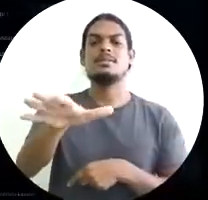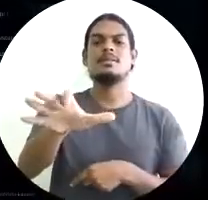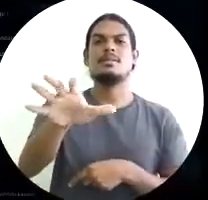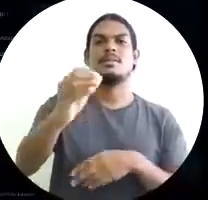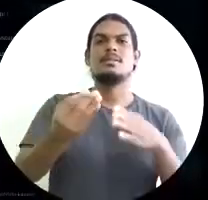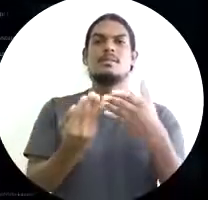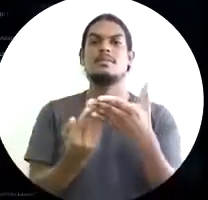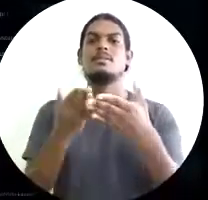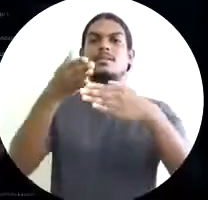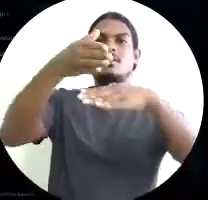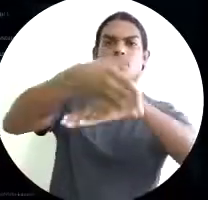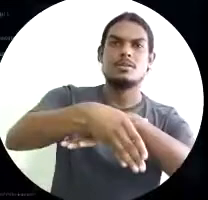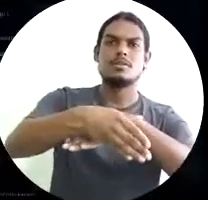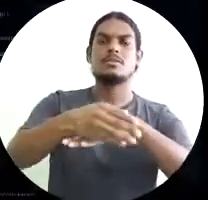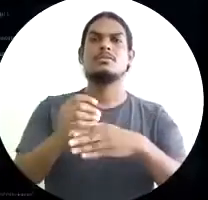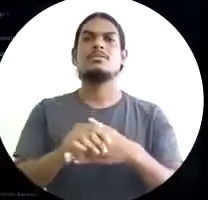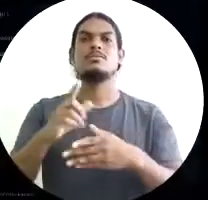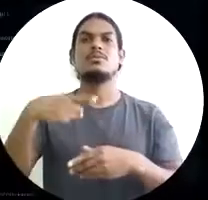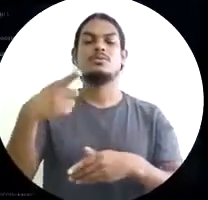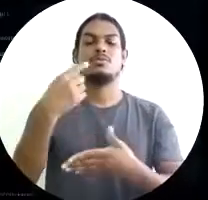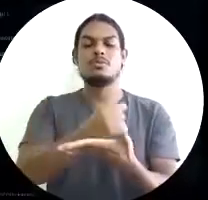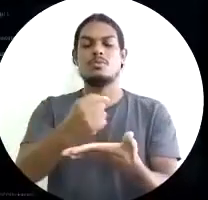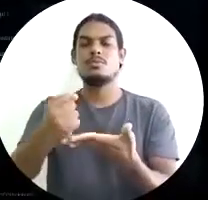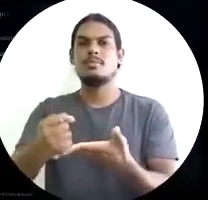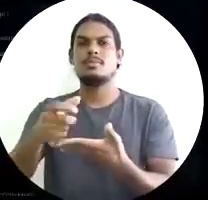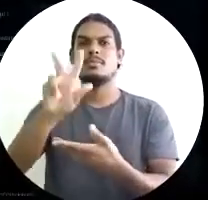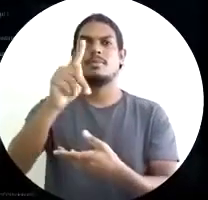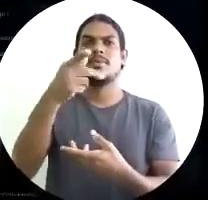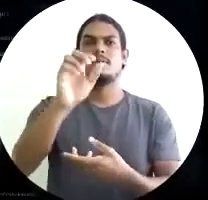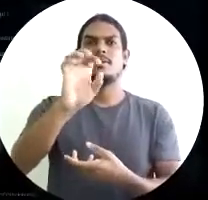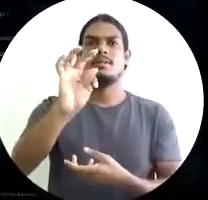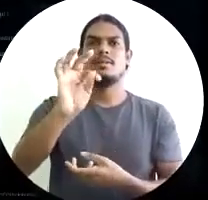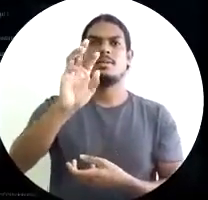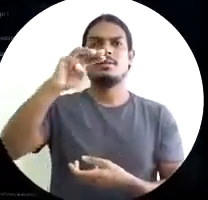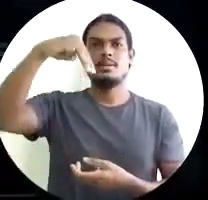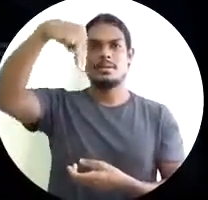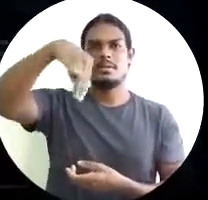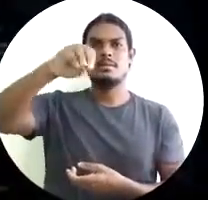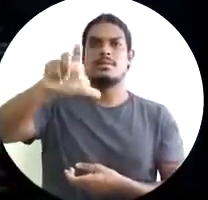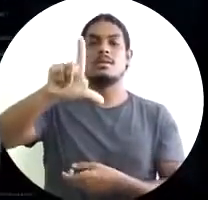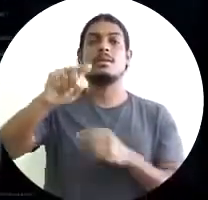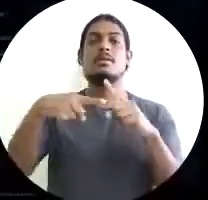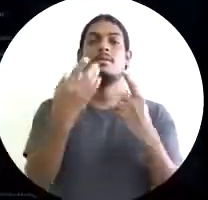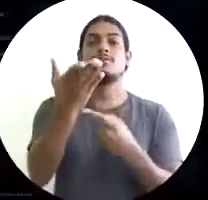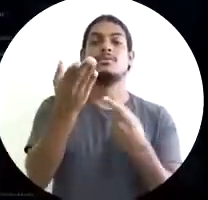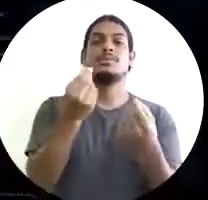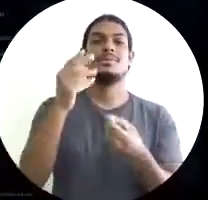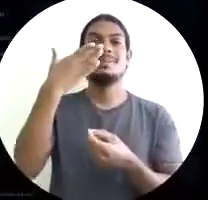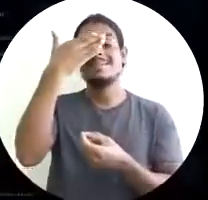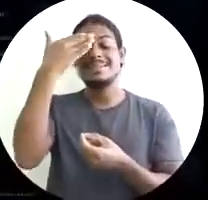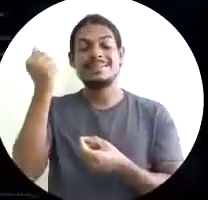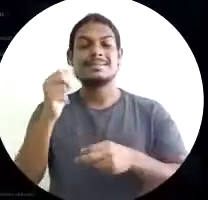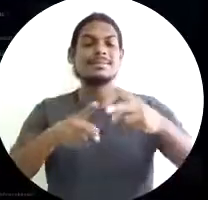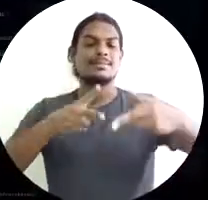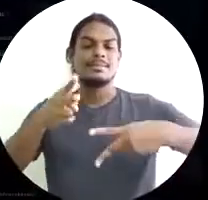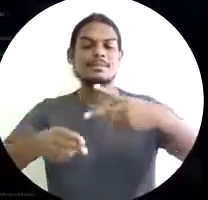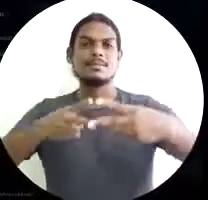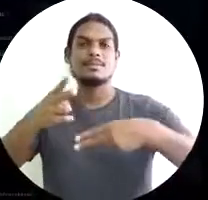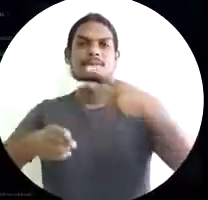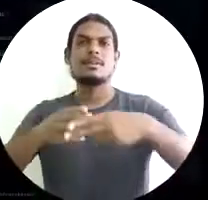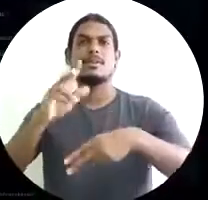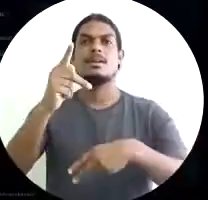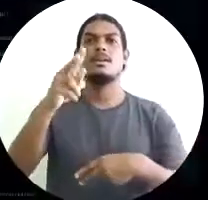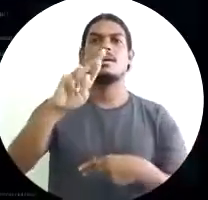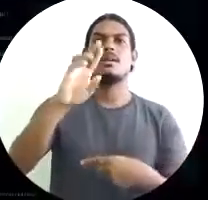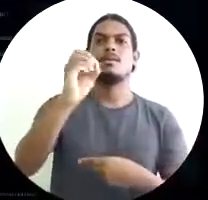HTML. Só que observe que quando você não modifica as propriedades padrões,